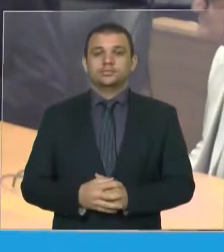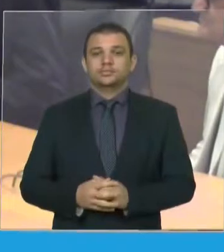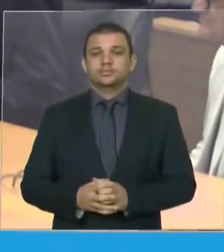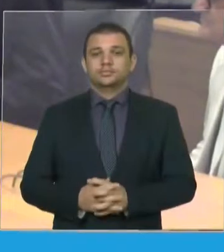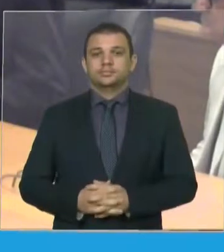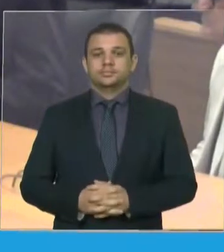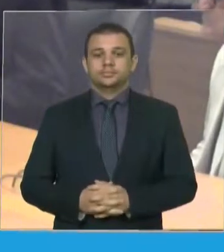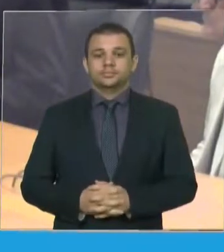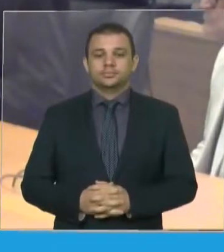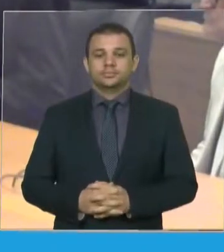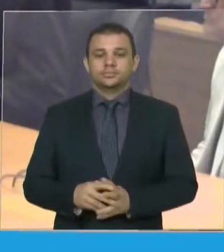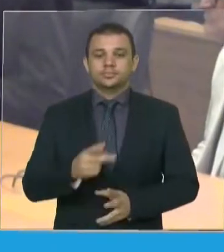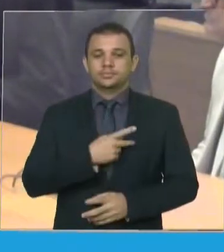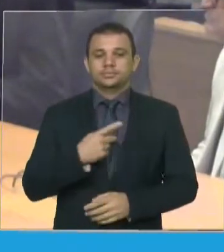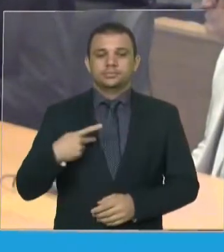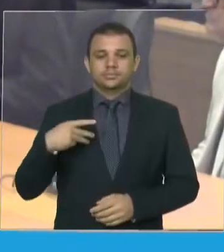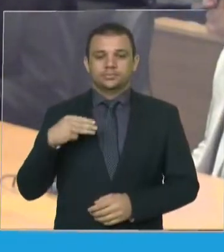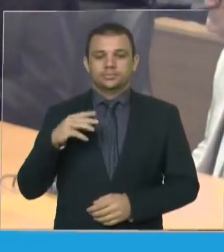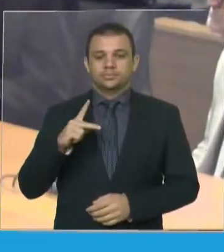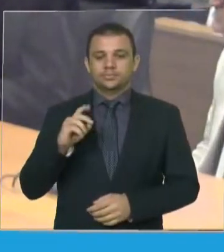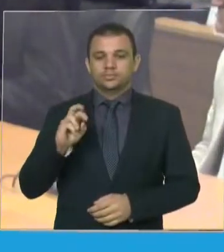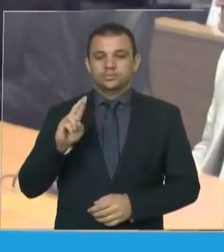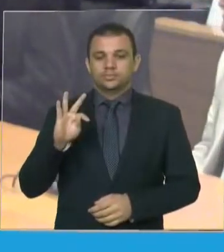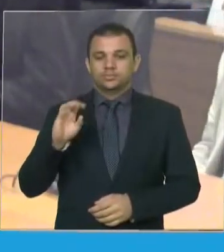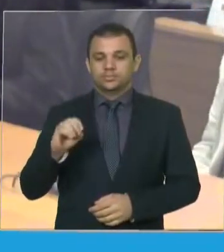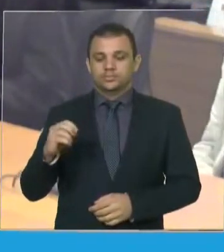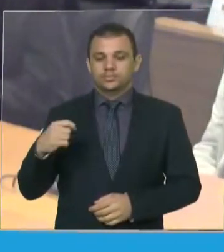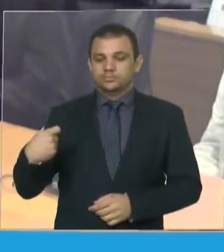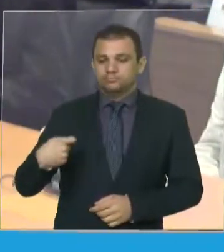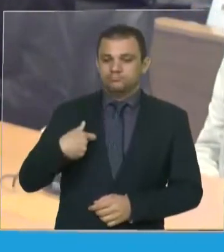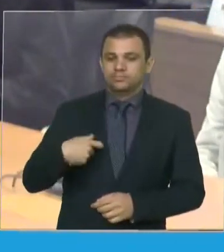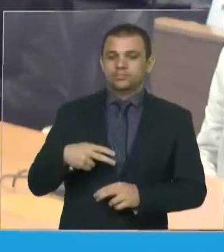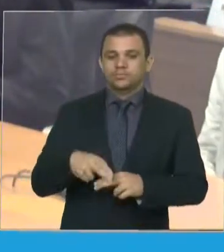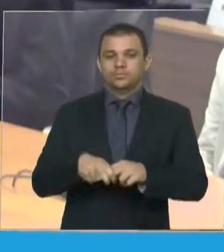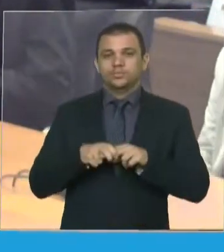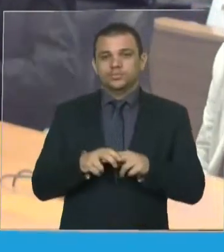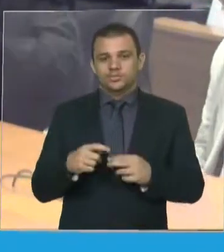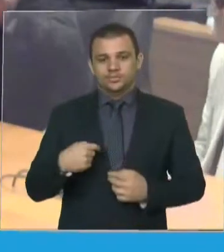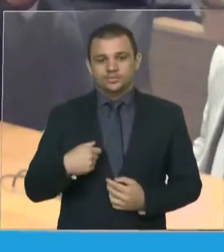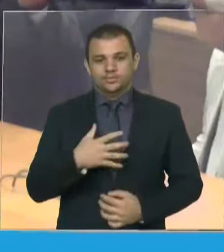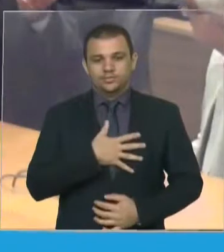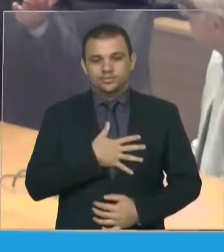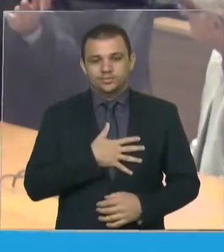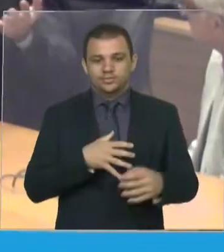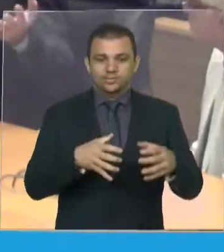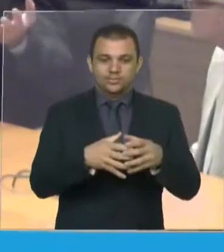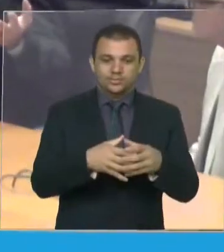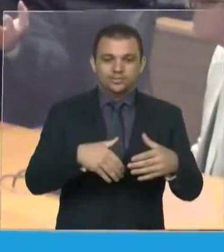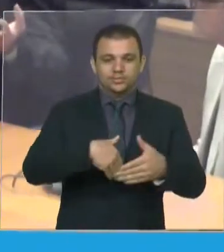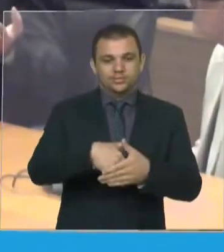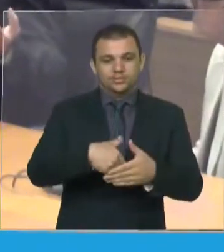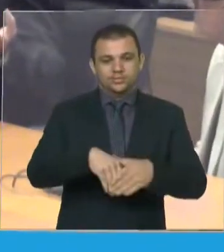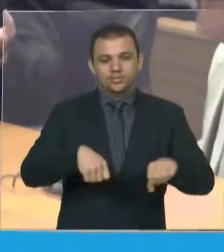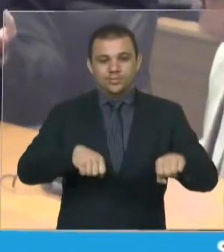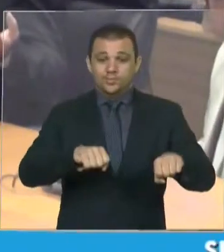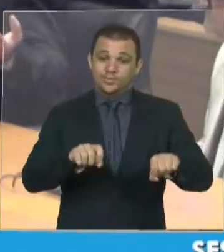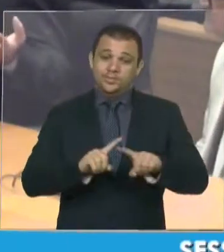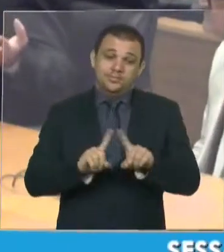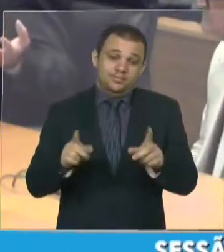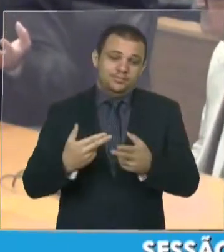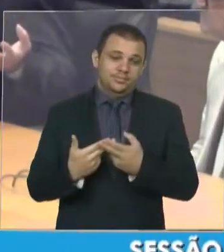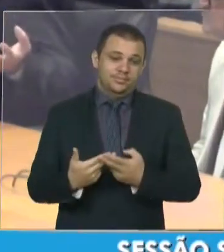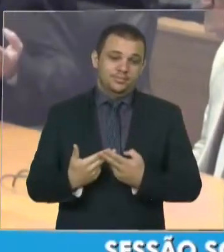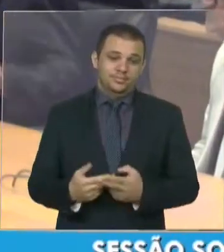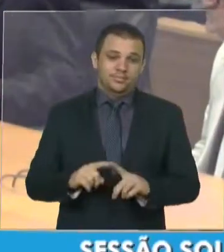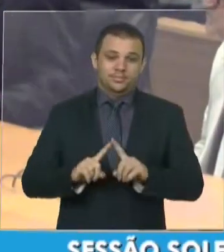O pastor Mário Porto, pastor Porto me provocou, eu sou motense. Mas fazer o quê, né? Mas eu sou